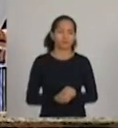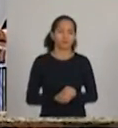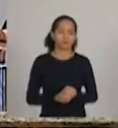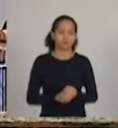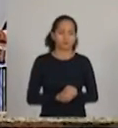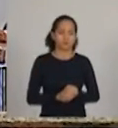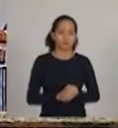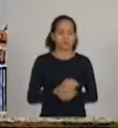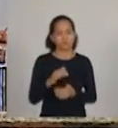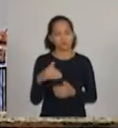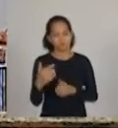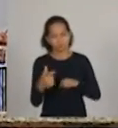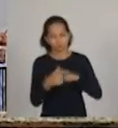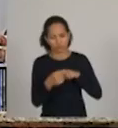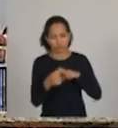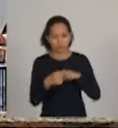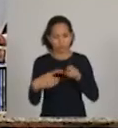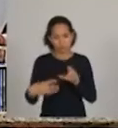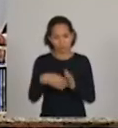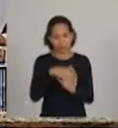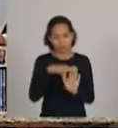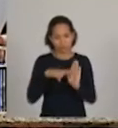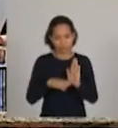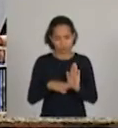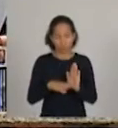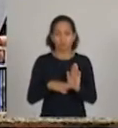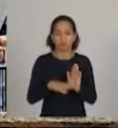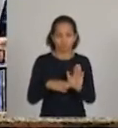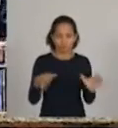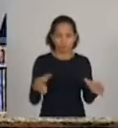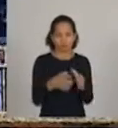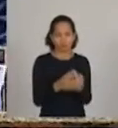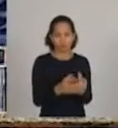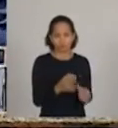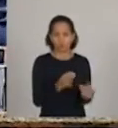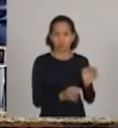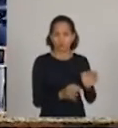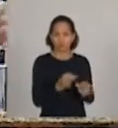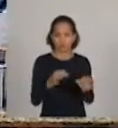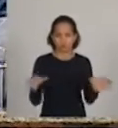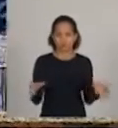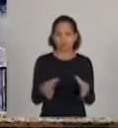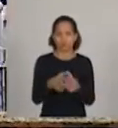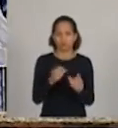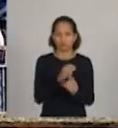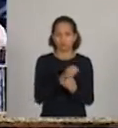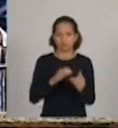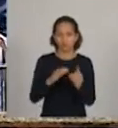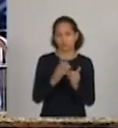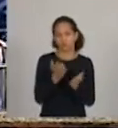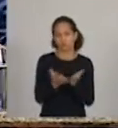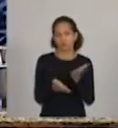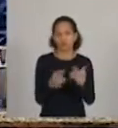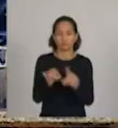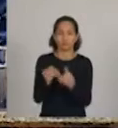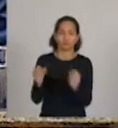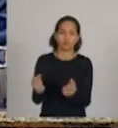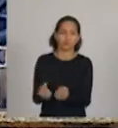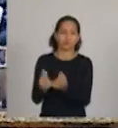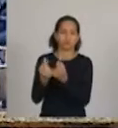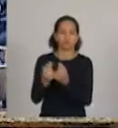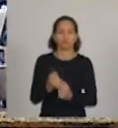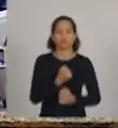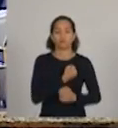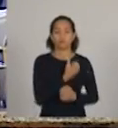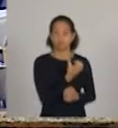Após o cumprimento do artigo 120 do Regimento Interno, as comissões de Justiça, Assistência Social e de Finanças. Número 6